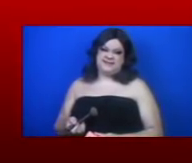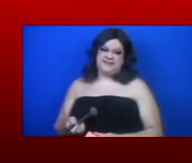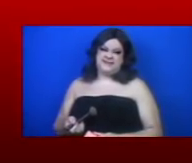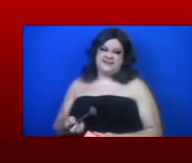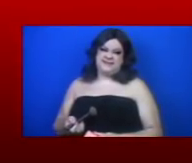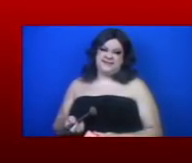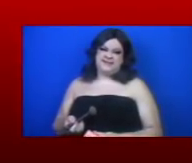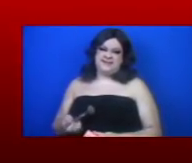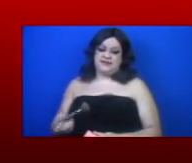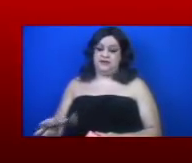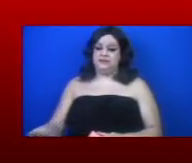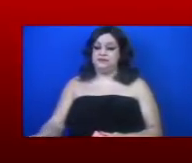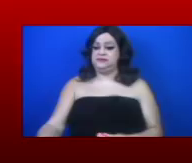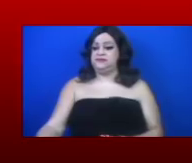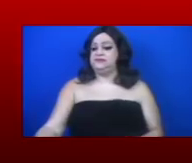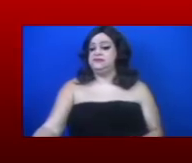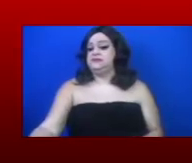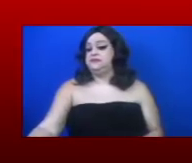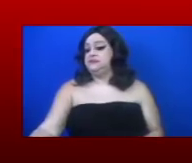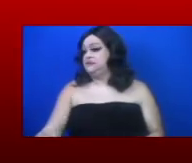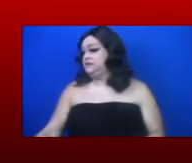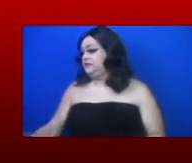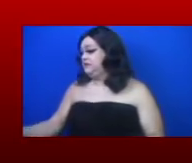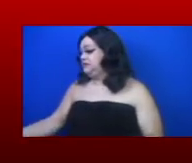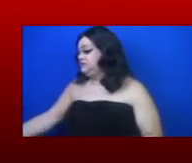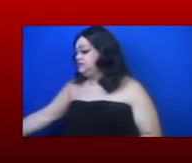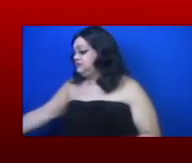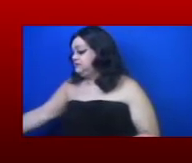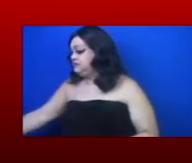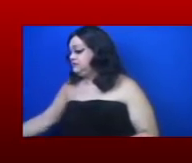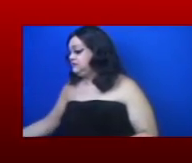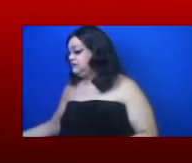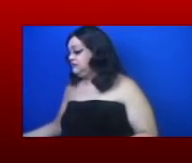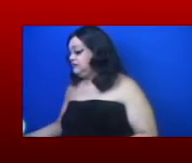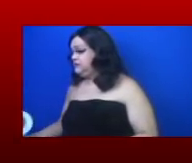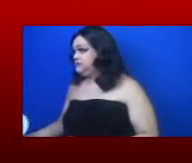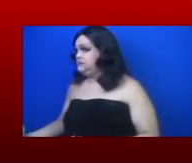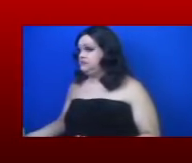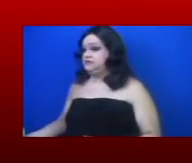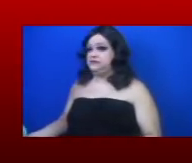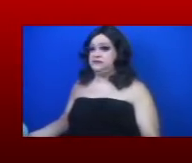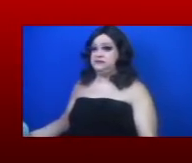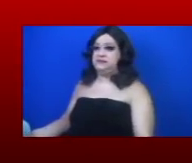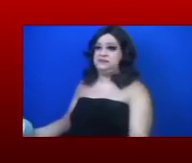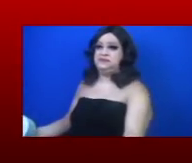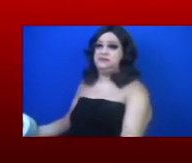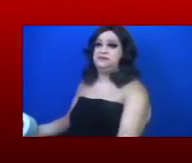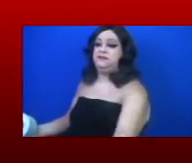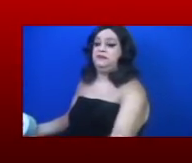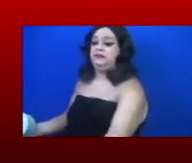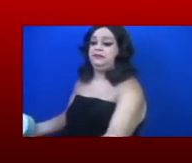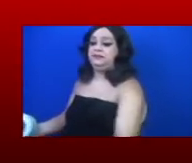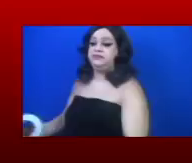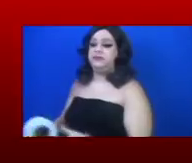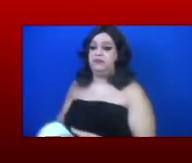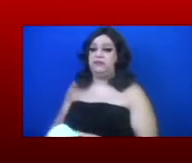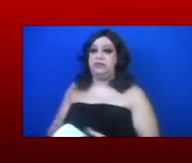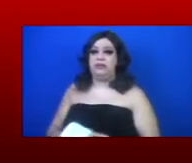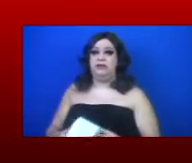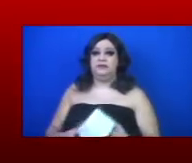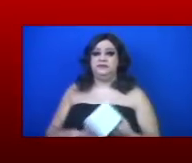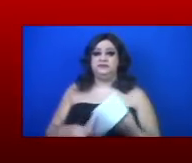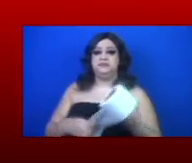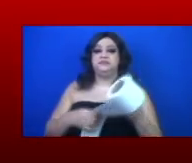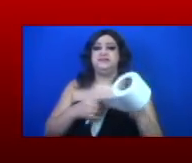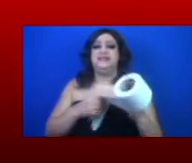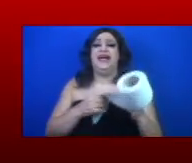que no meu partido vamos saudar o quê? A mandioca. Vamos estocar que